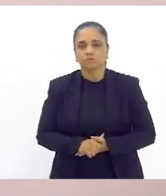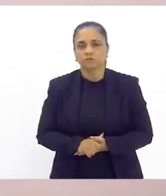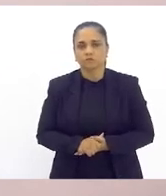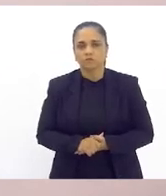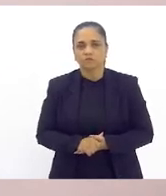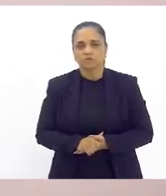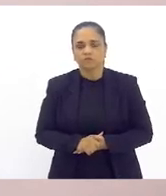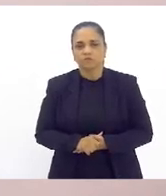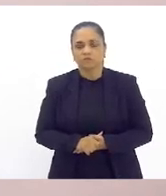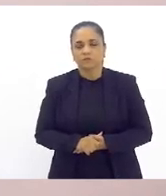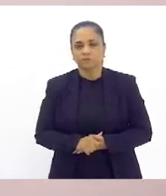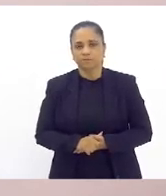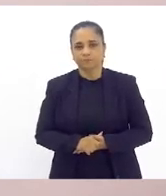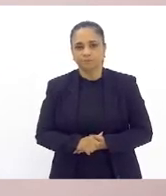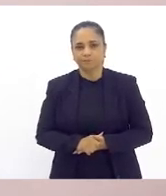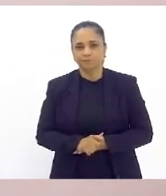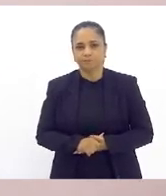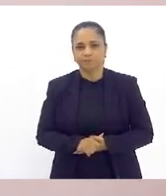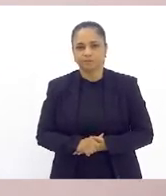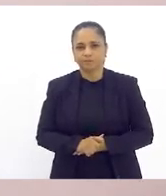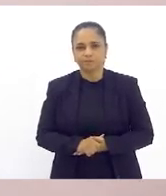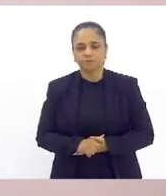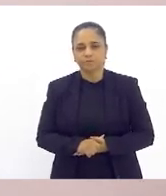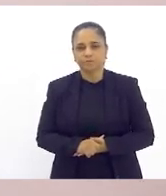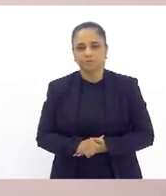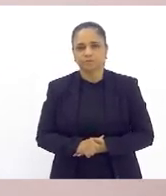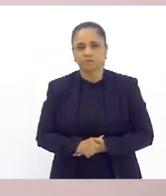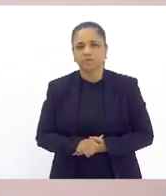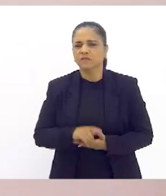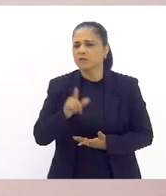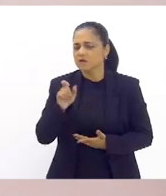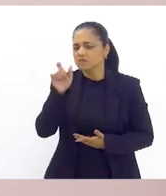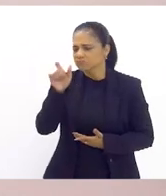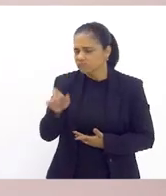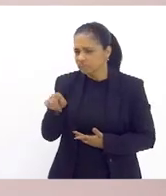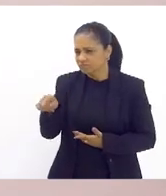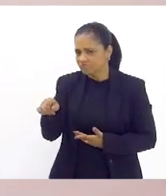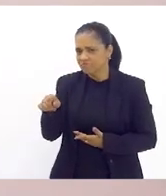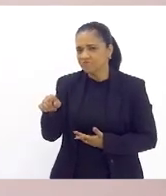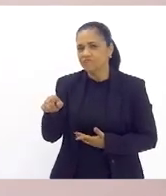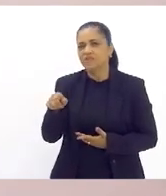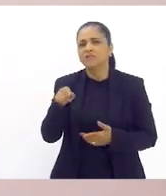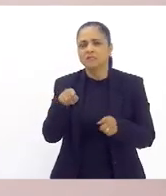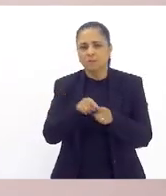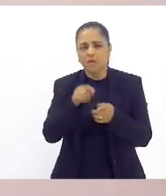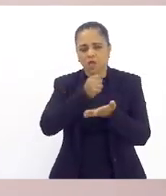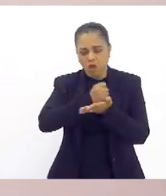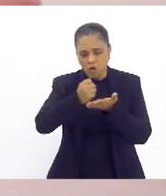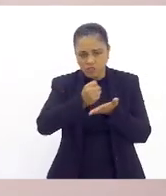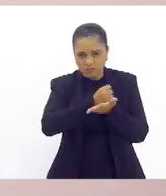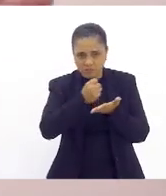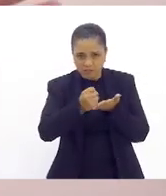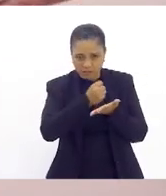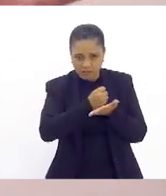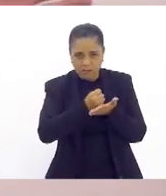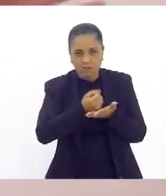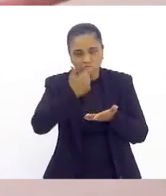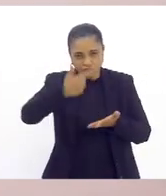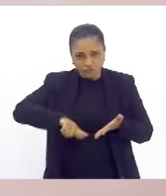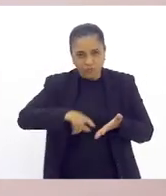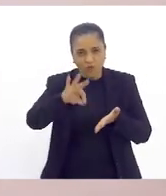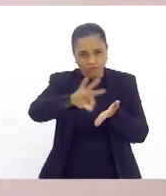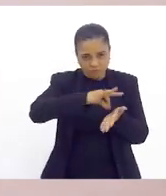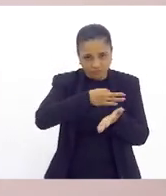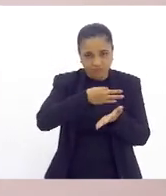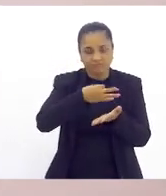com relação a senhora mencionou também algo sobre a renovação das concessões né e o deputado tange aí já